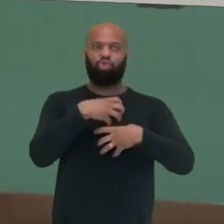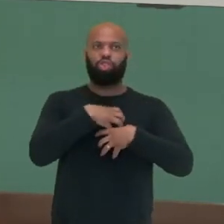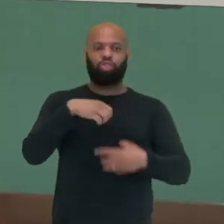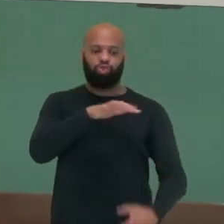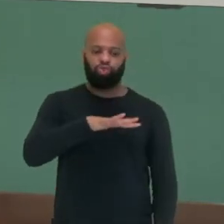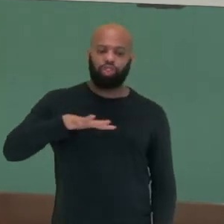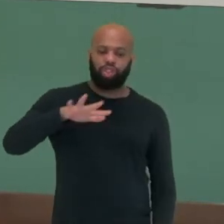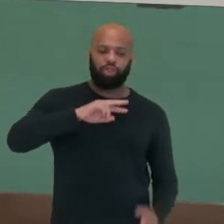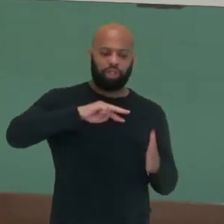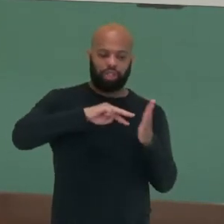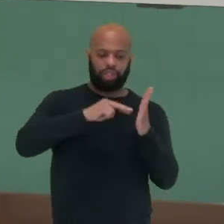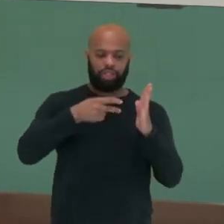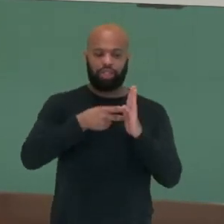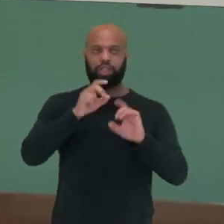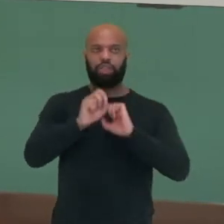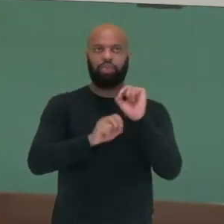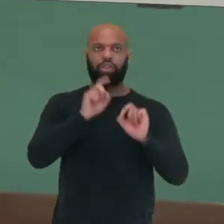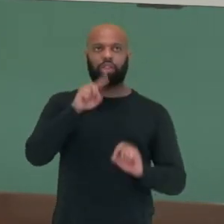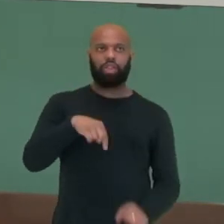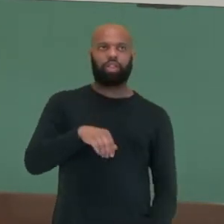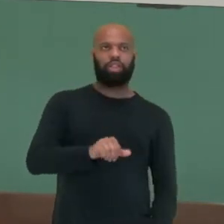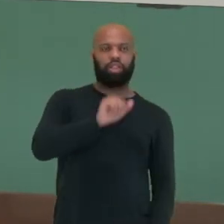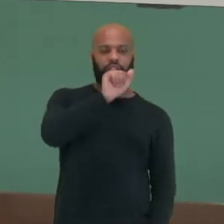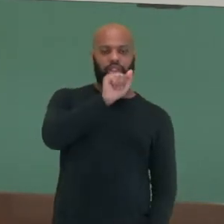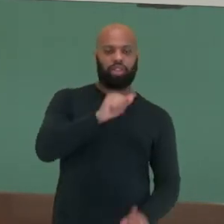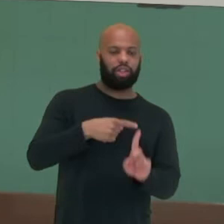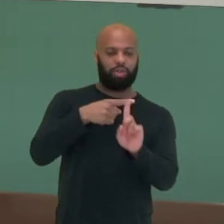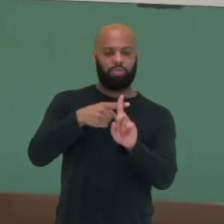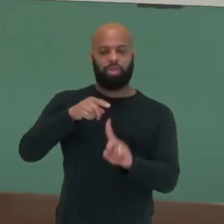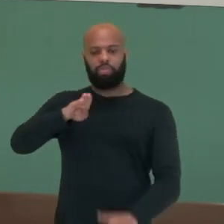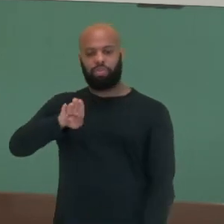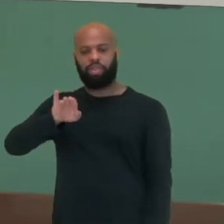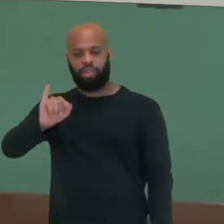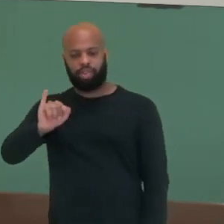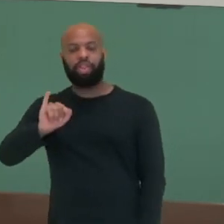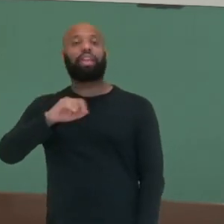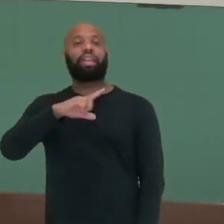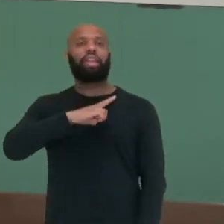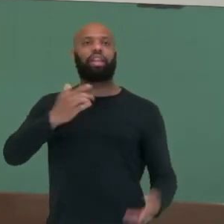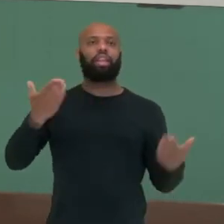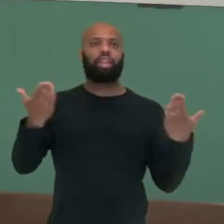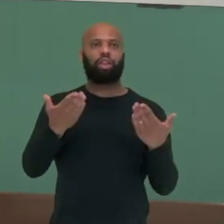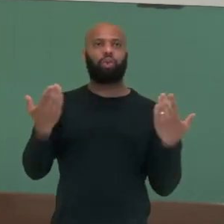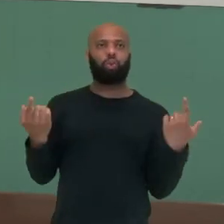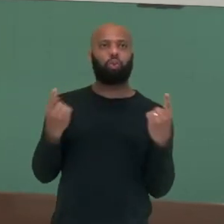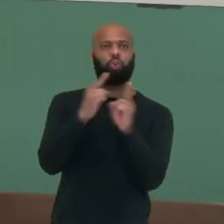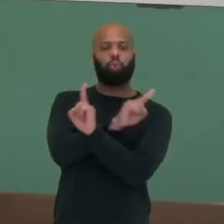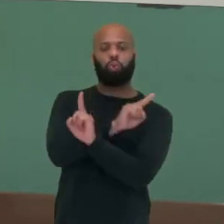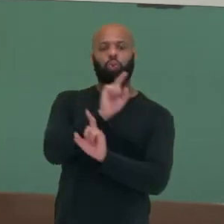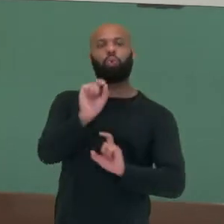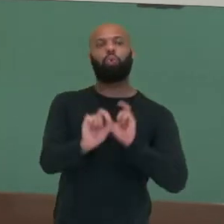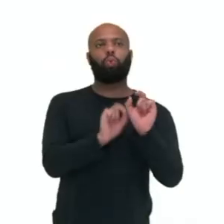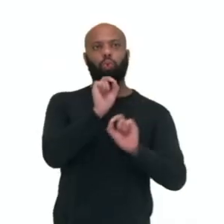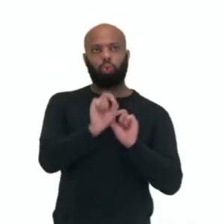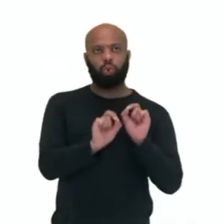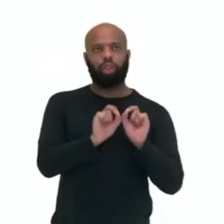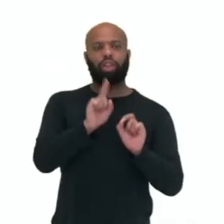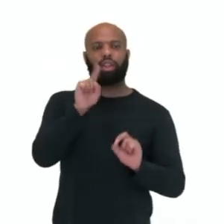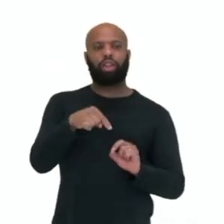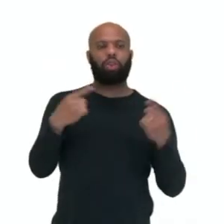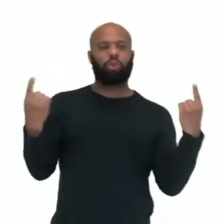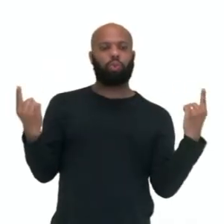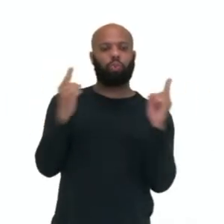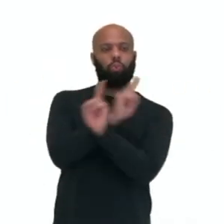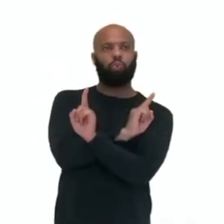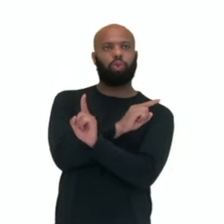podemos dizer que é A mais BI. O oposto a esse vai ser quem? O oposto a gente